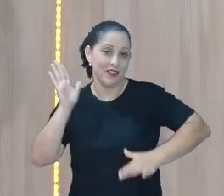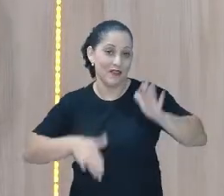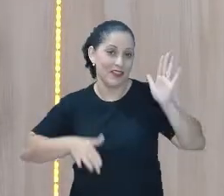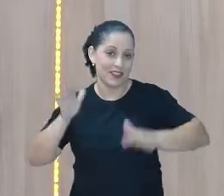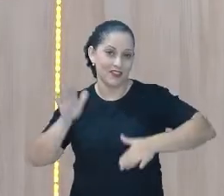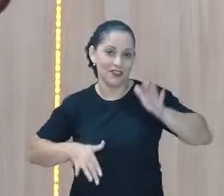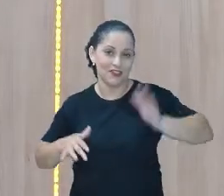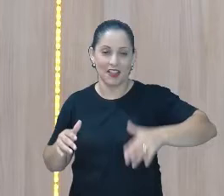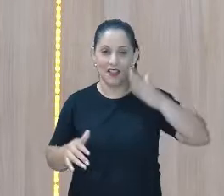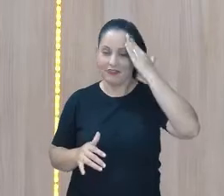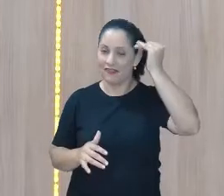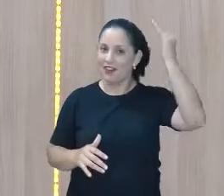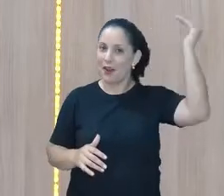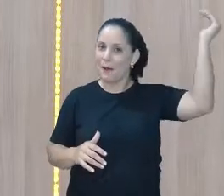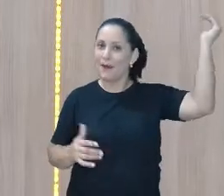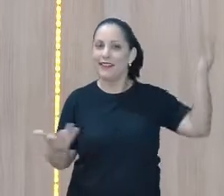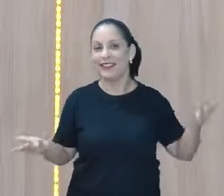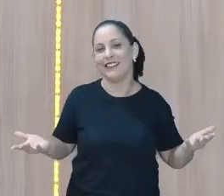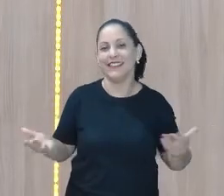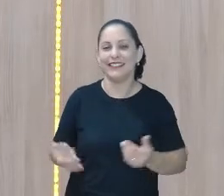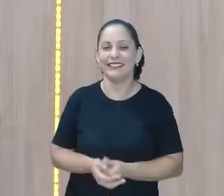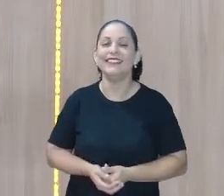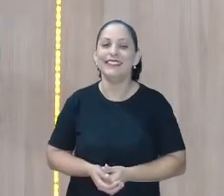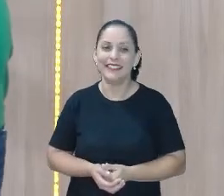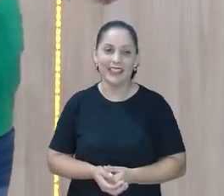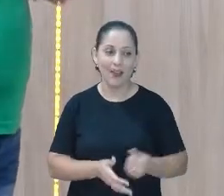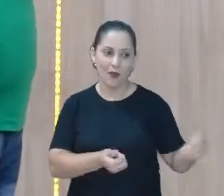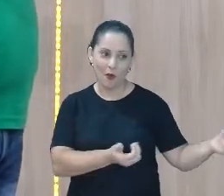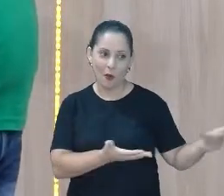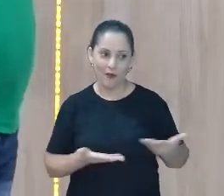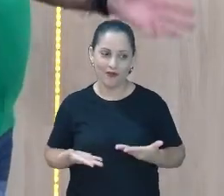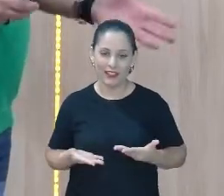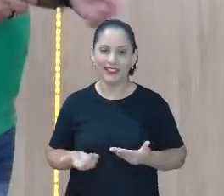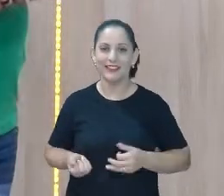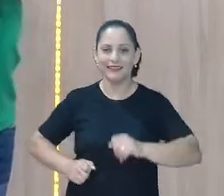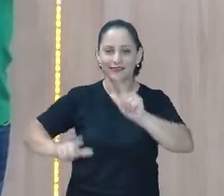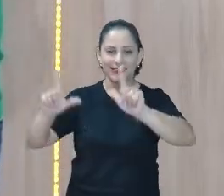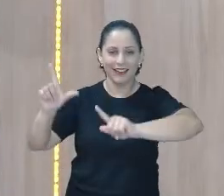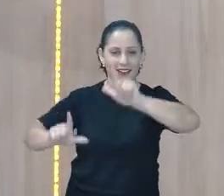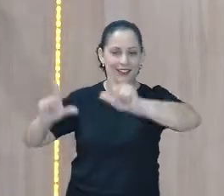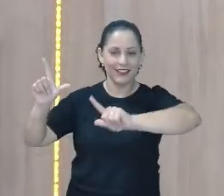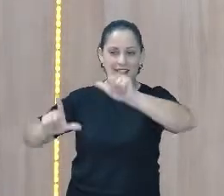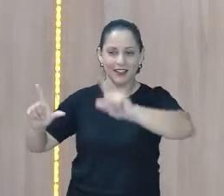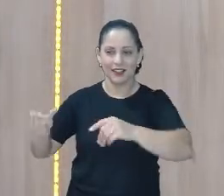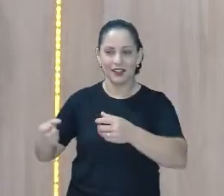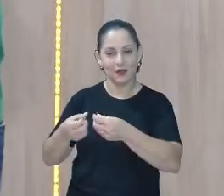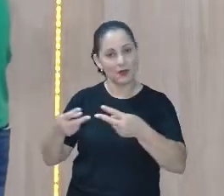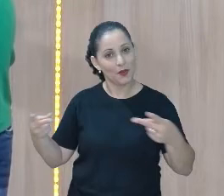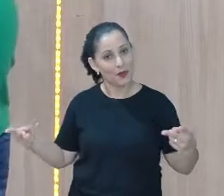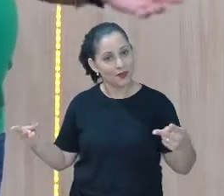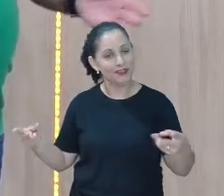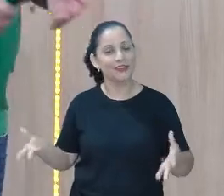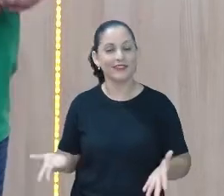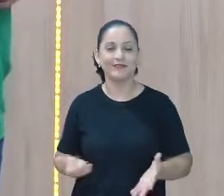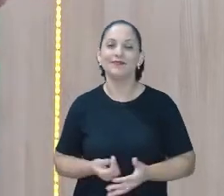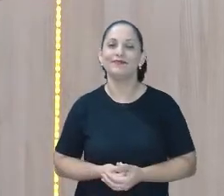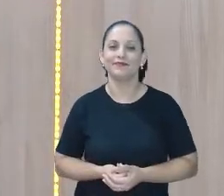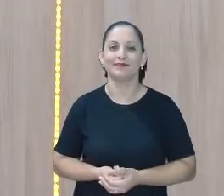Recife, pode ser que de repente a gente tenha mais na frente algum convite para algum outro programa, né, alguma coisa assim, né? Pois